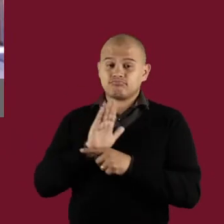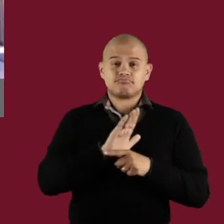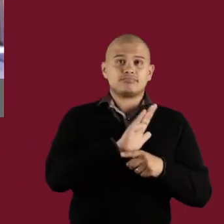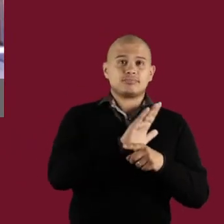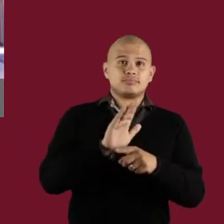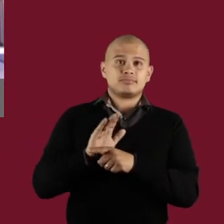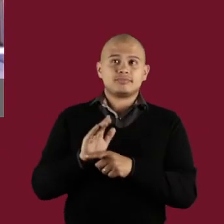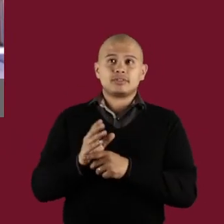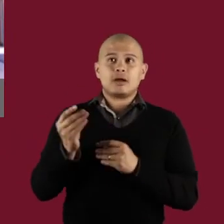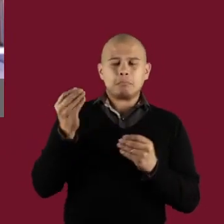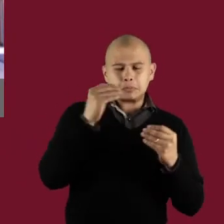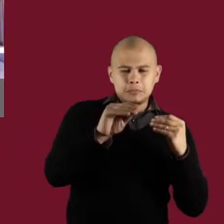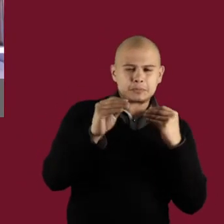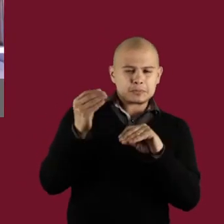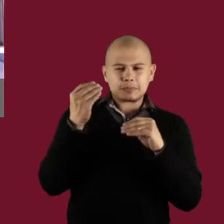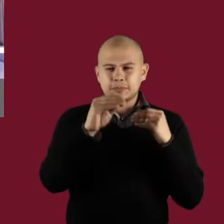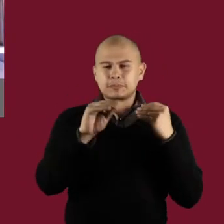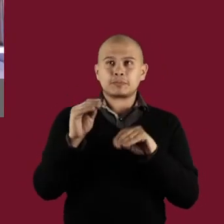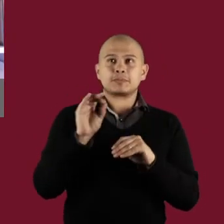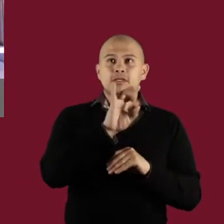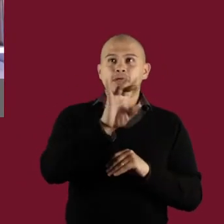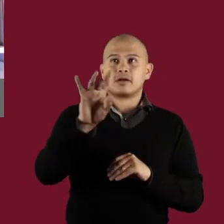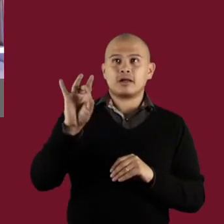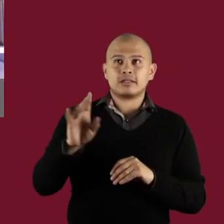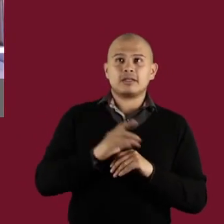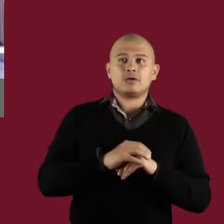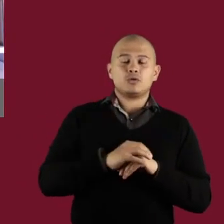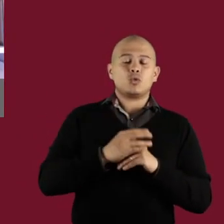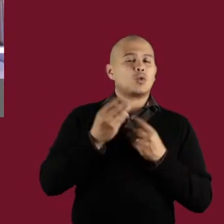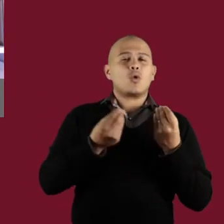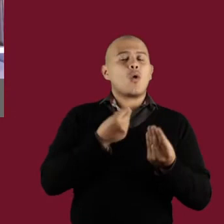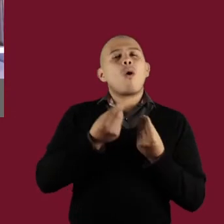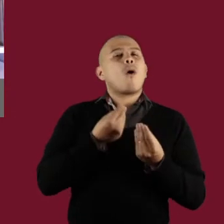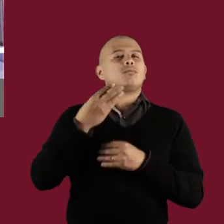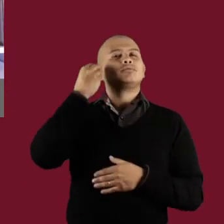as meninas, por exemplo, que no Brasil,